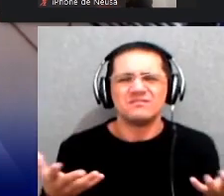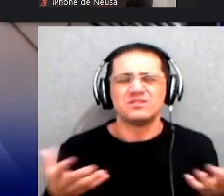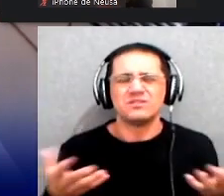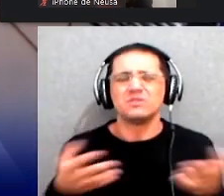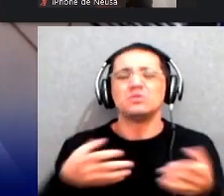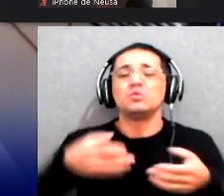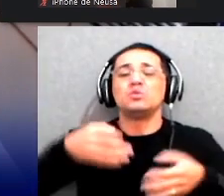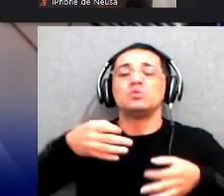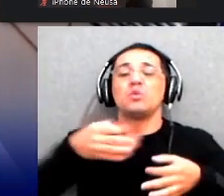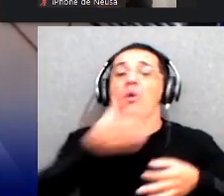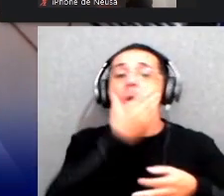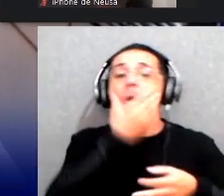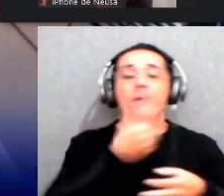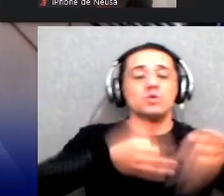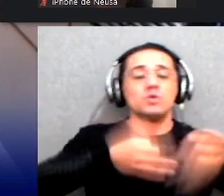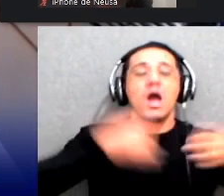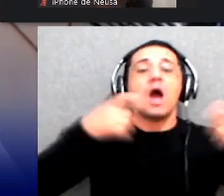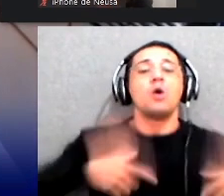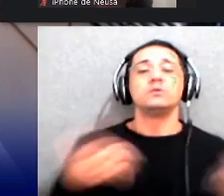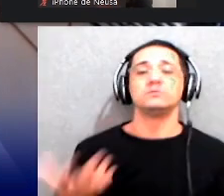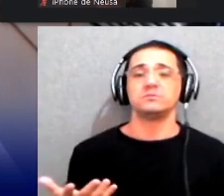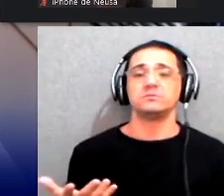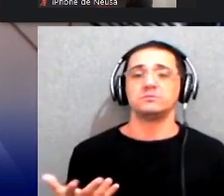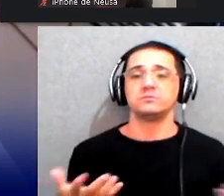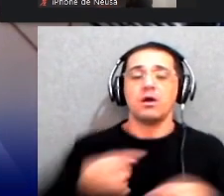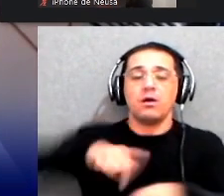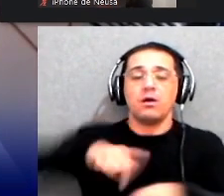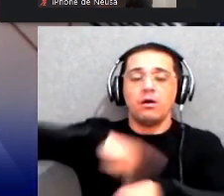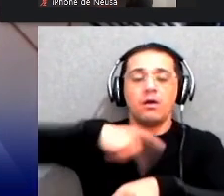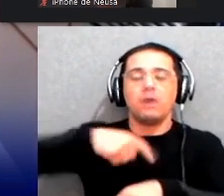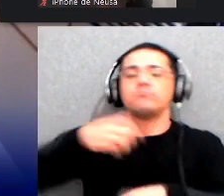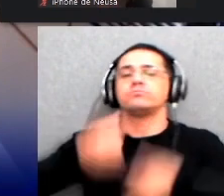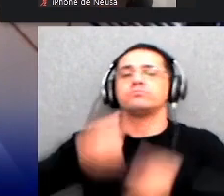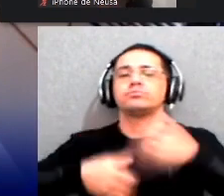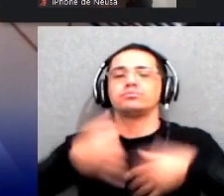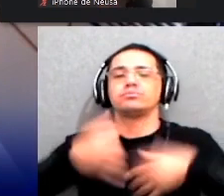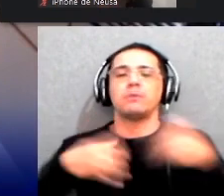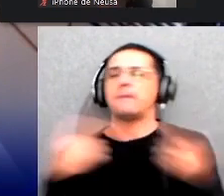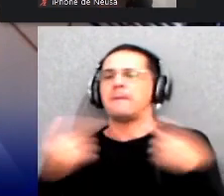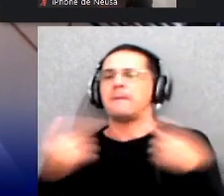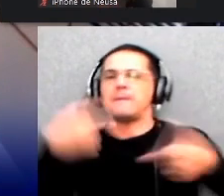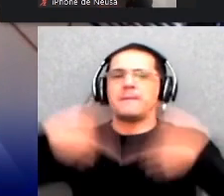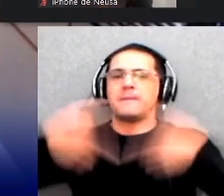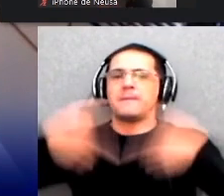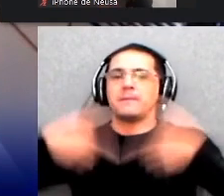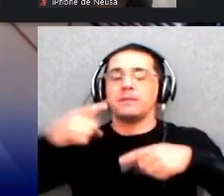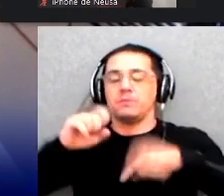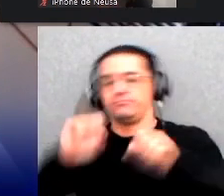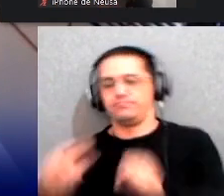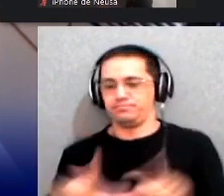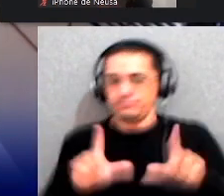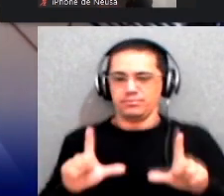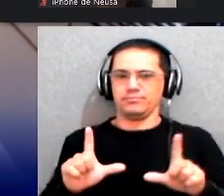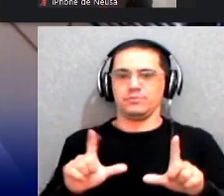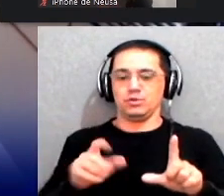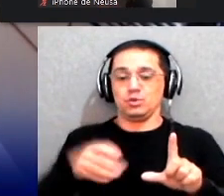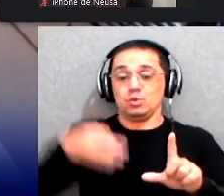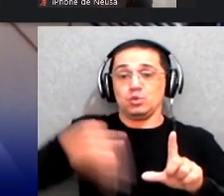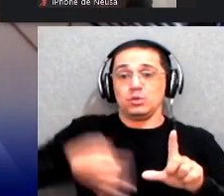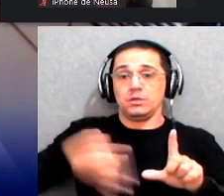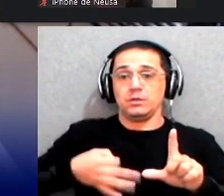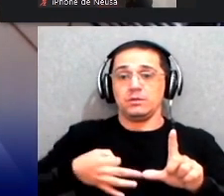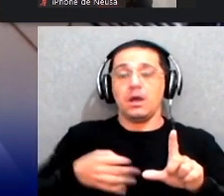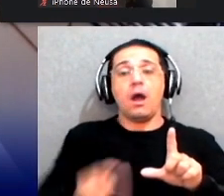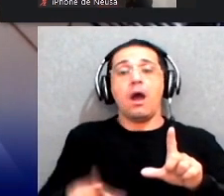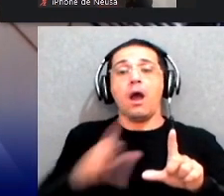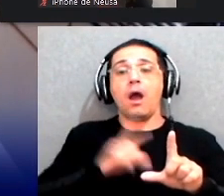Passam-se muitos minutos, e aí, de repente, o cenário muda. Por quê? Porque aí aparece o juiz. Diz o Écio que o juiz não estava nem assistindo o que estava